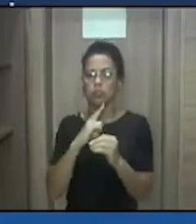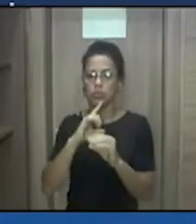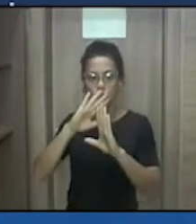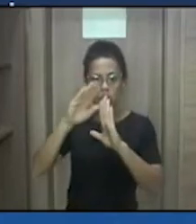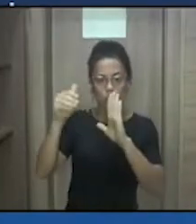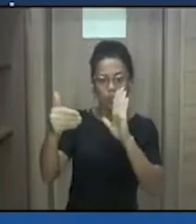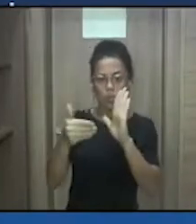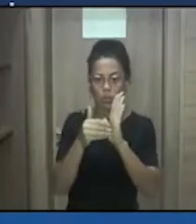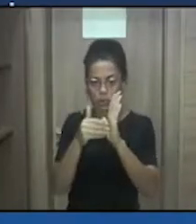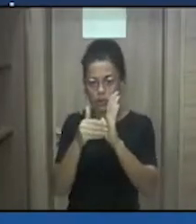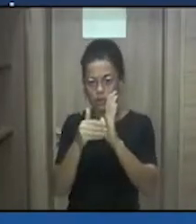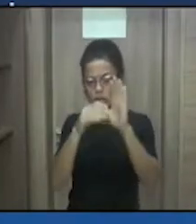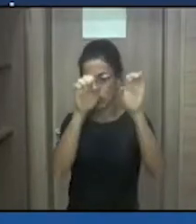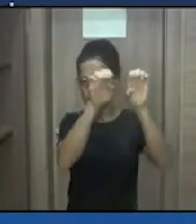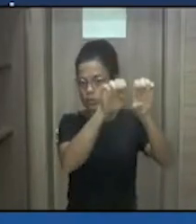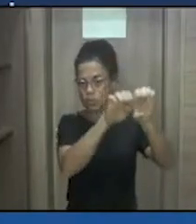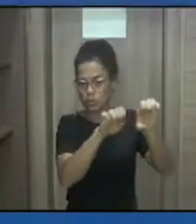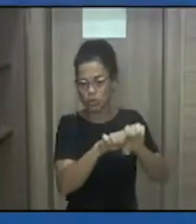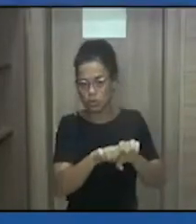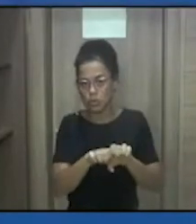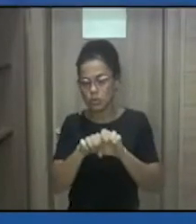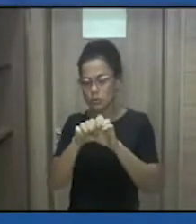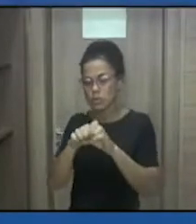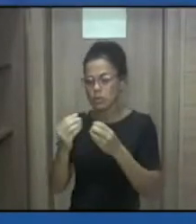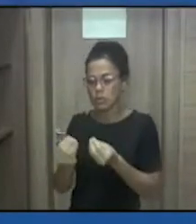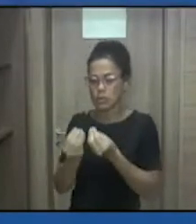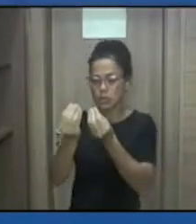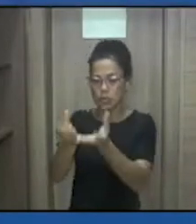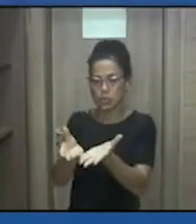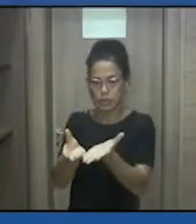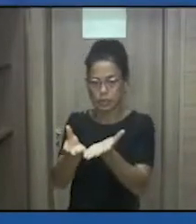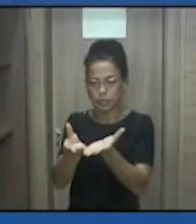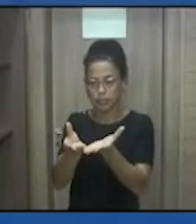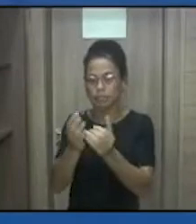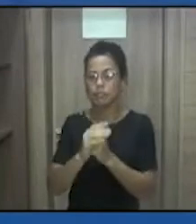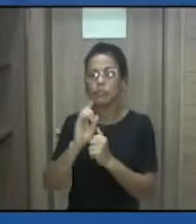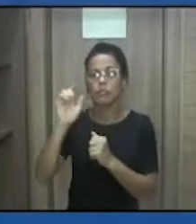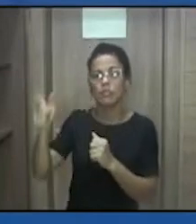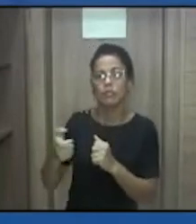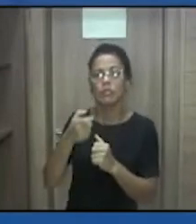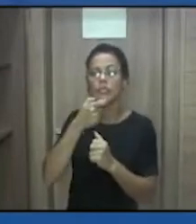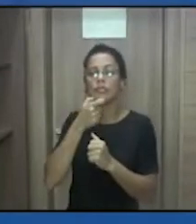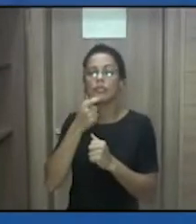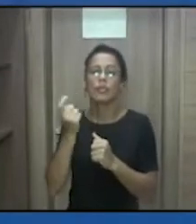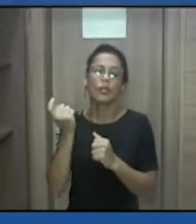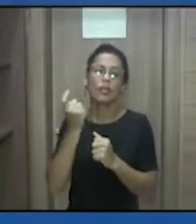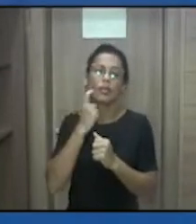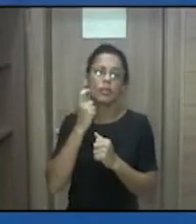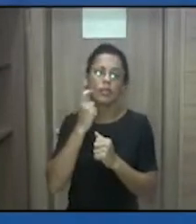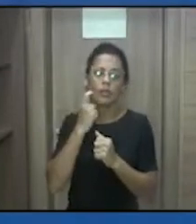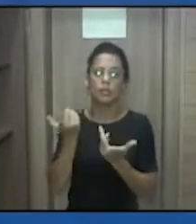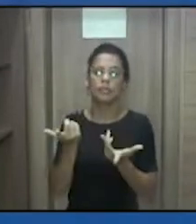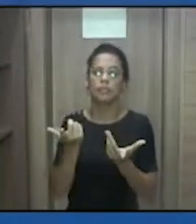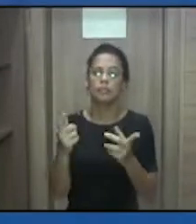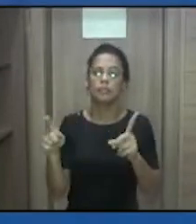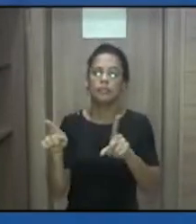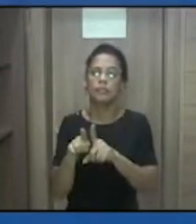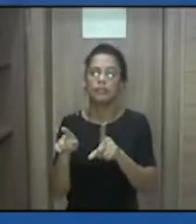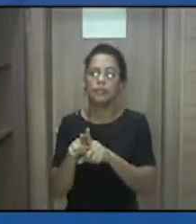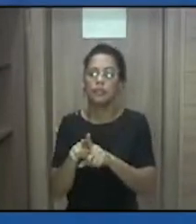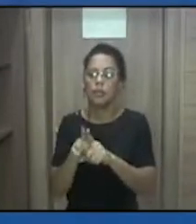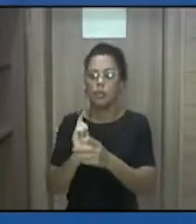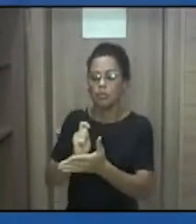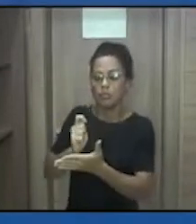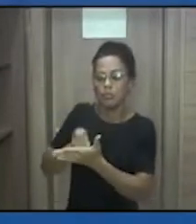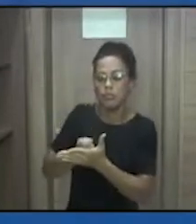as estruturas de custo para oferta da prótese dentária. Então, seguimos, né, essa fórmula do preço de